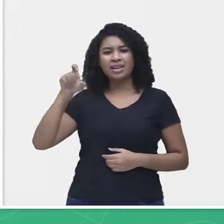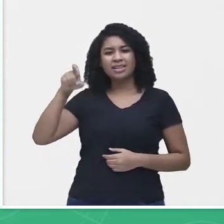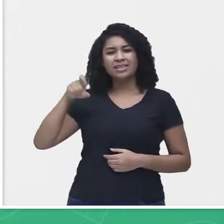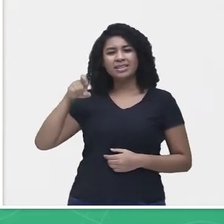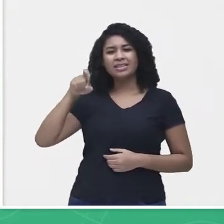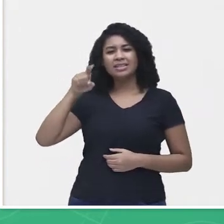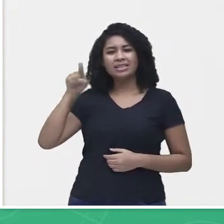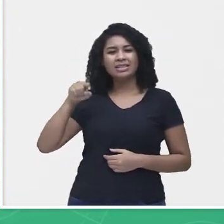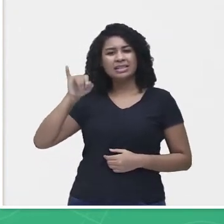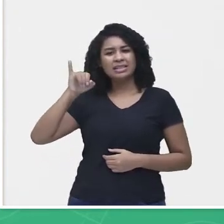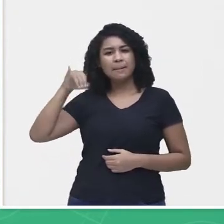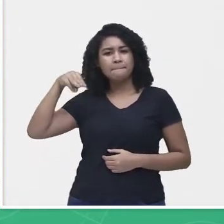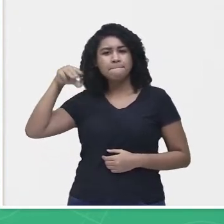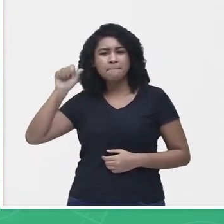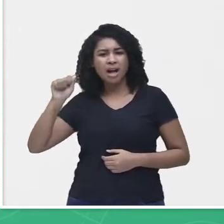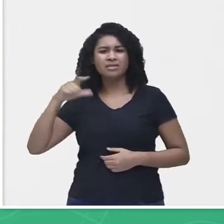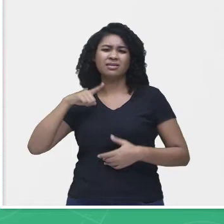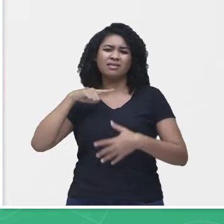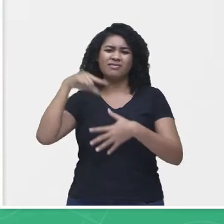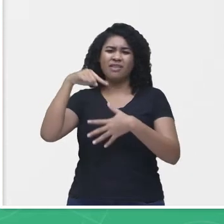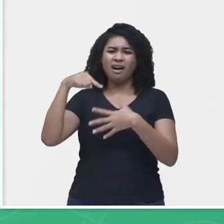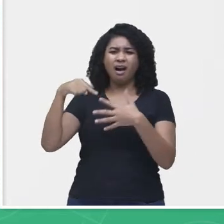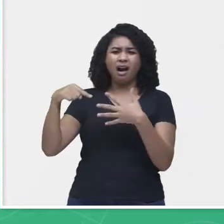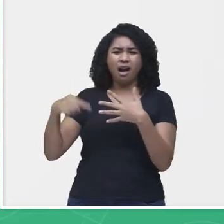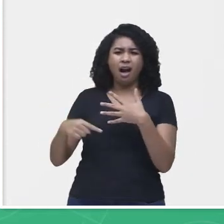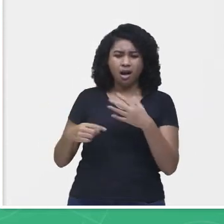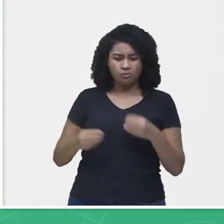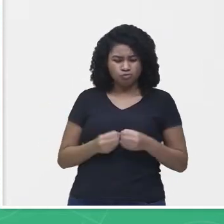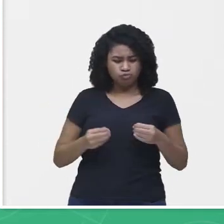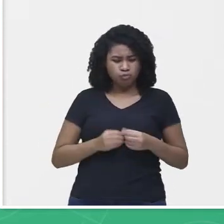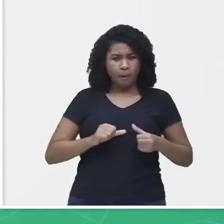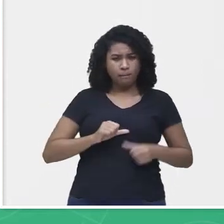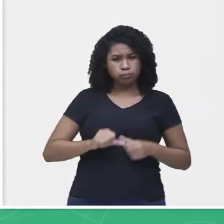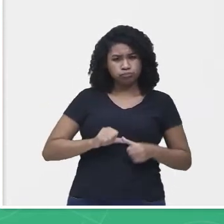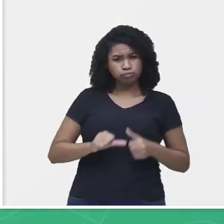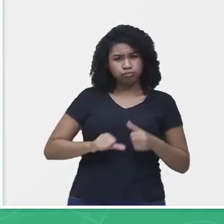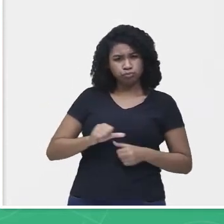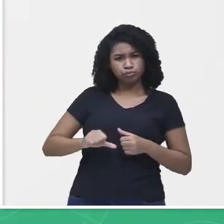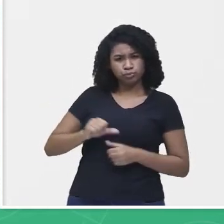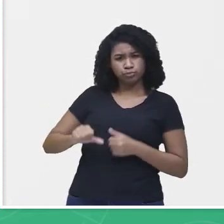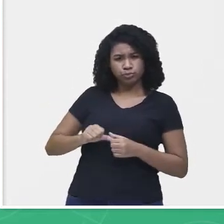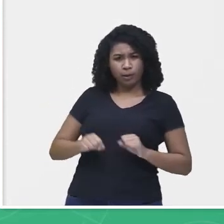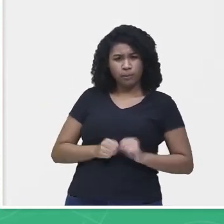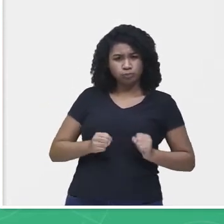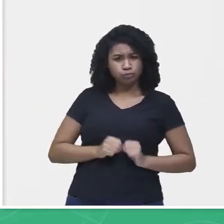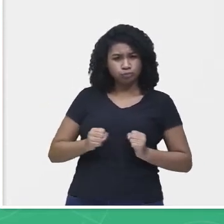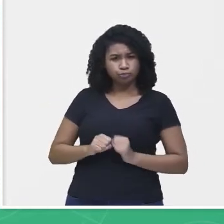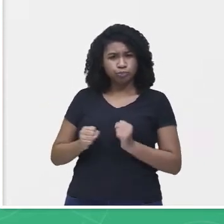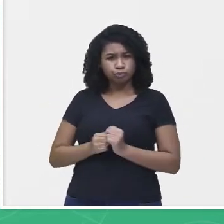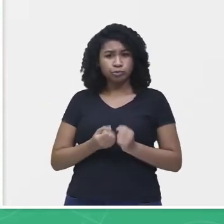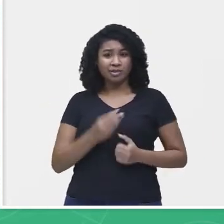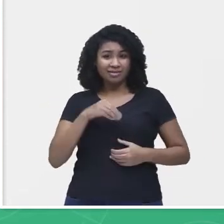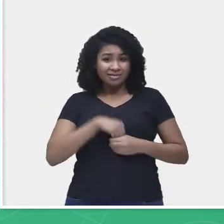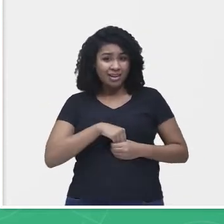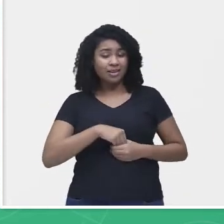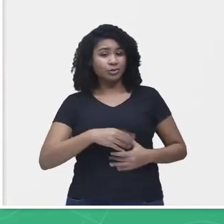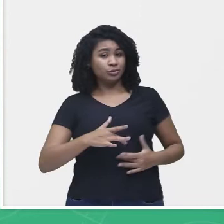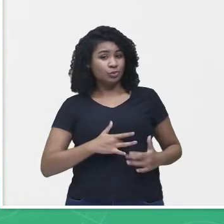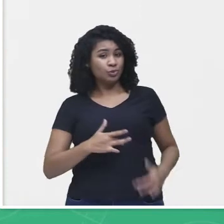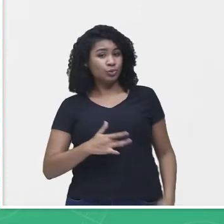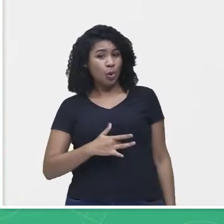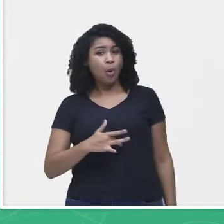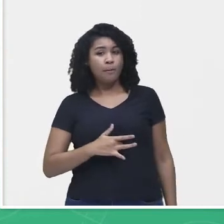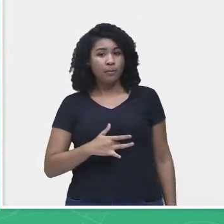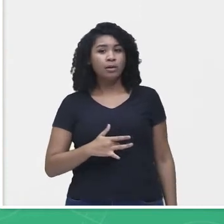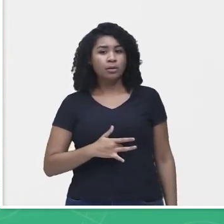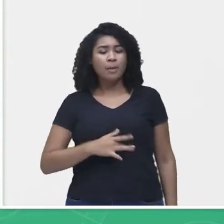reninas. Várias coisas serão quebradas, serão decompostas no estômago, mas